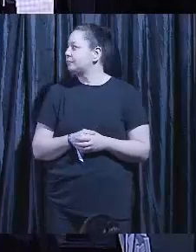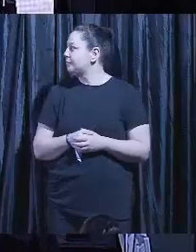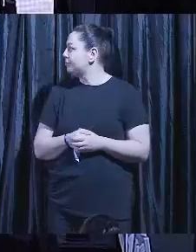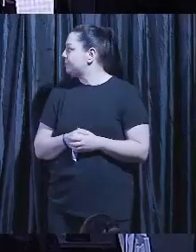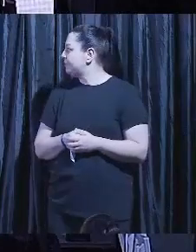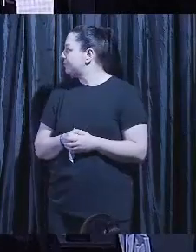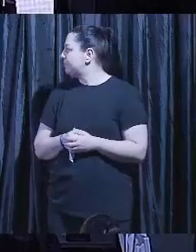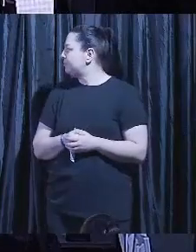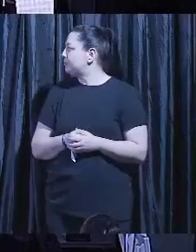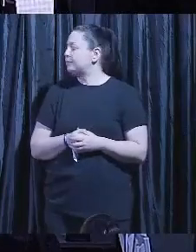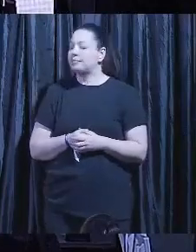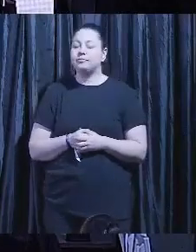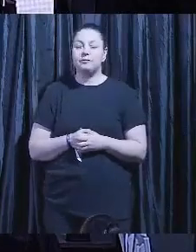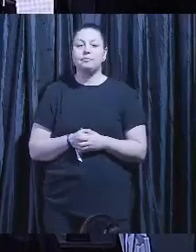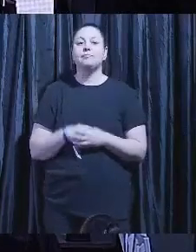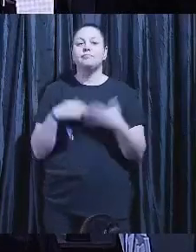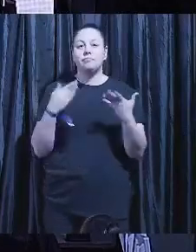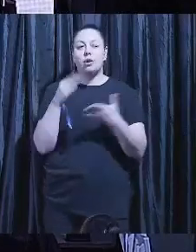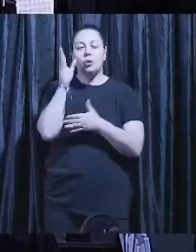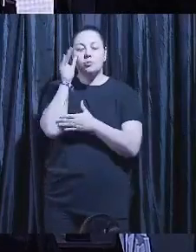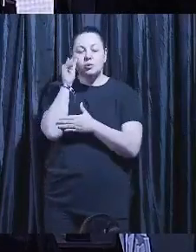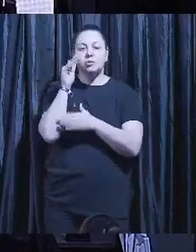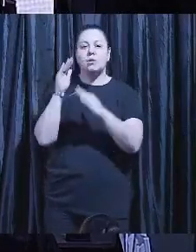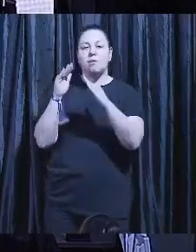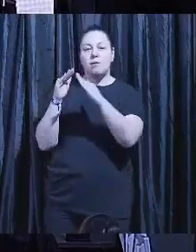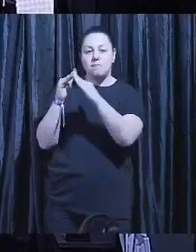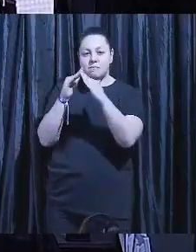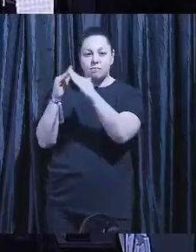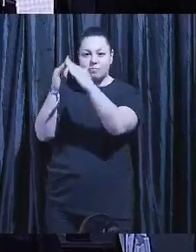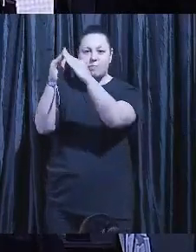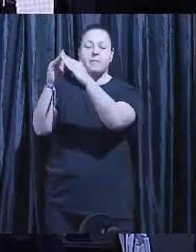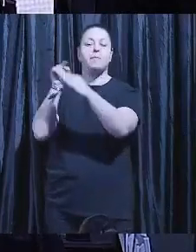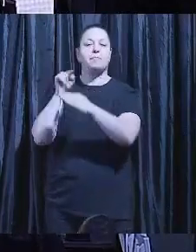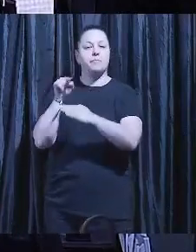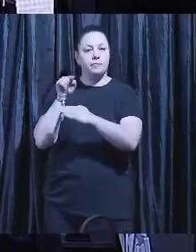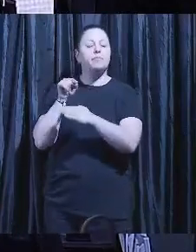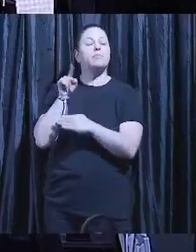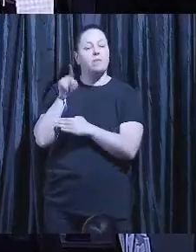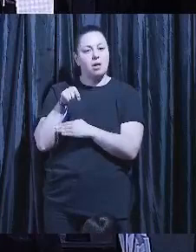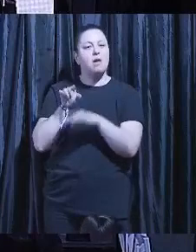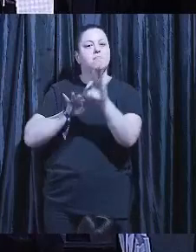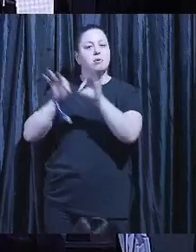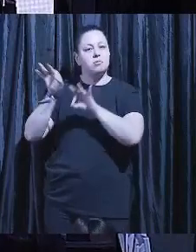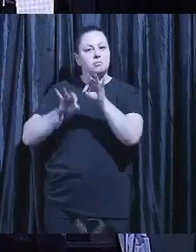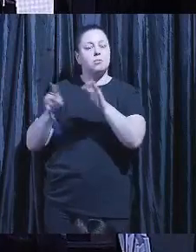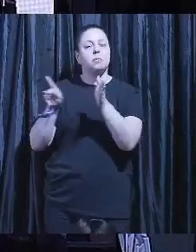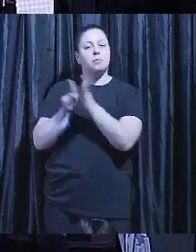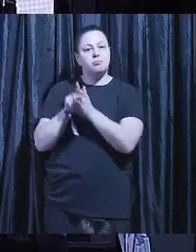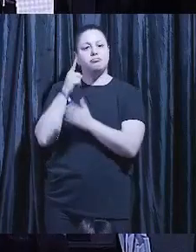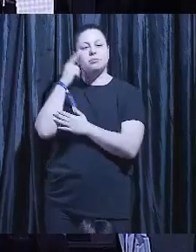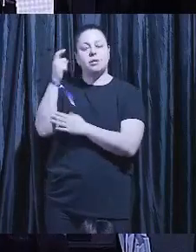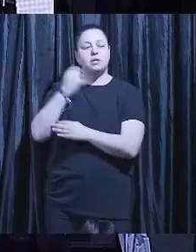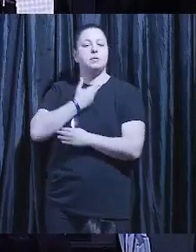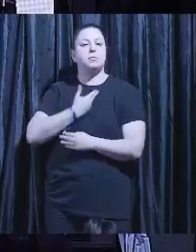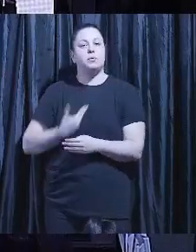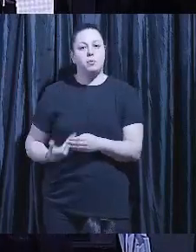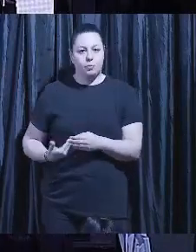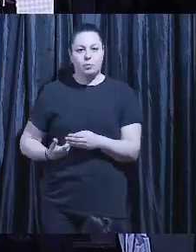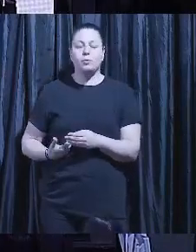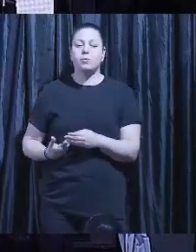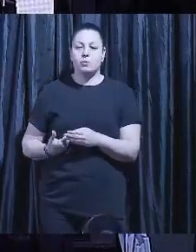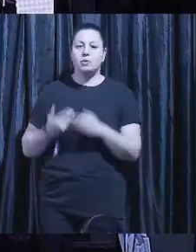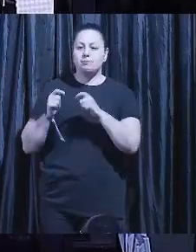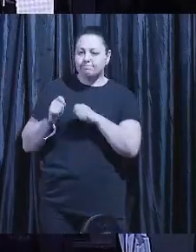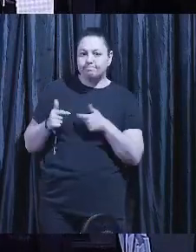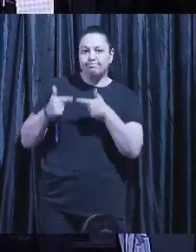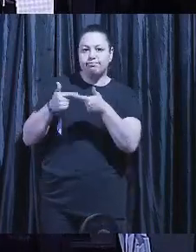Bom, eu já passei 2 vezes. Bom, o Observatório de Favelas, ela é uma organização civil de interesse público que atua no